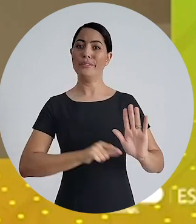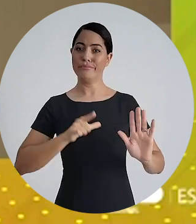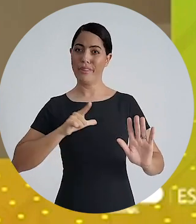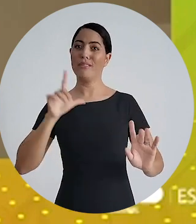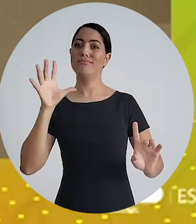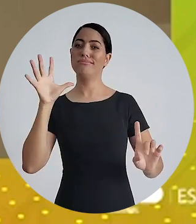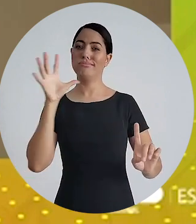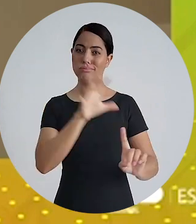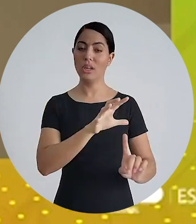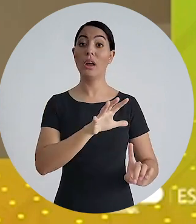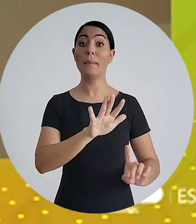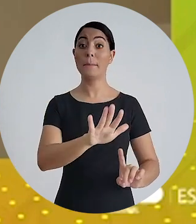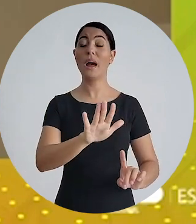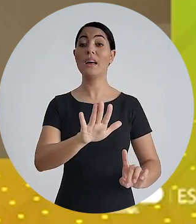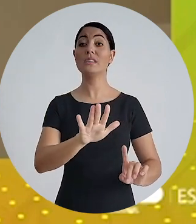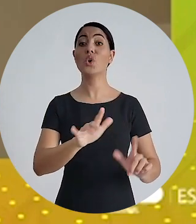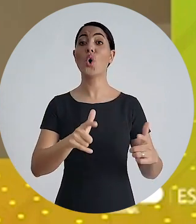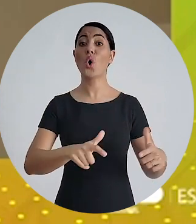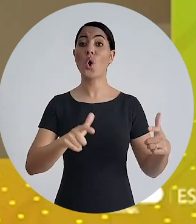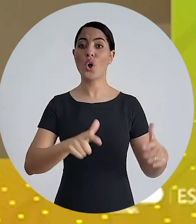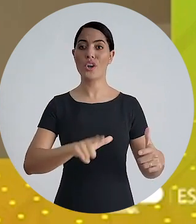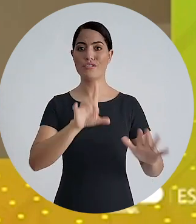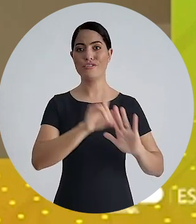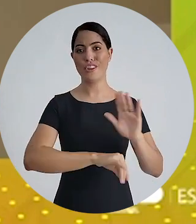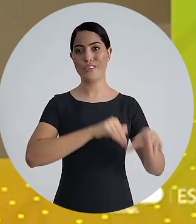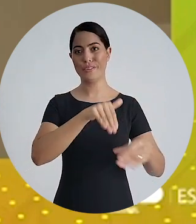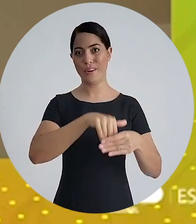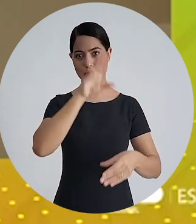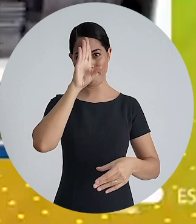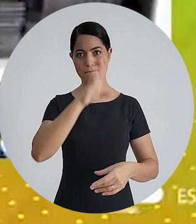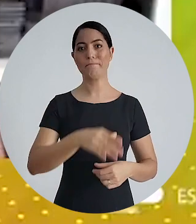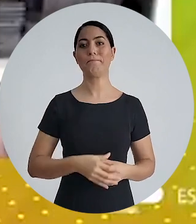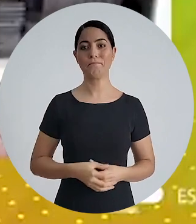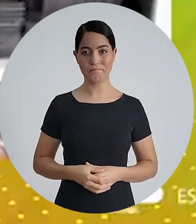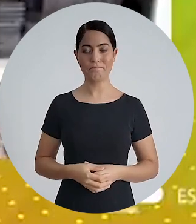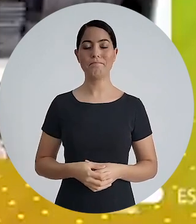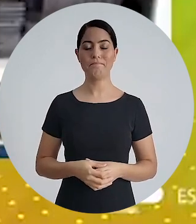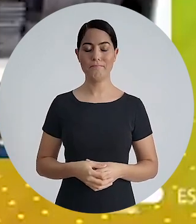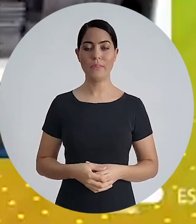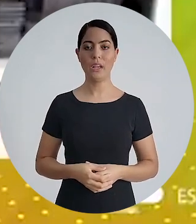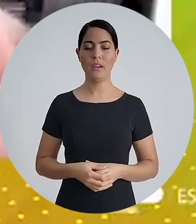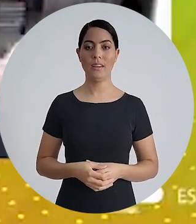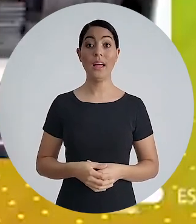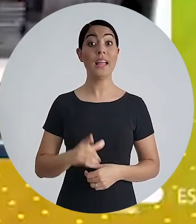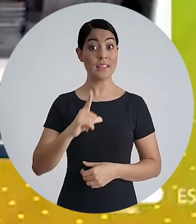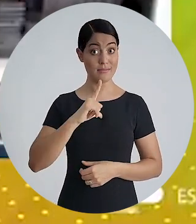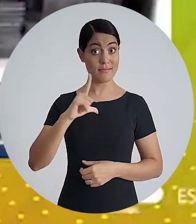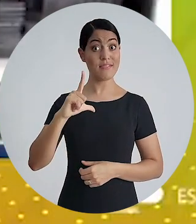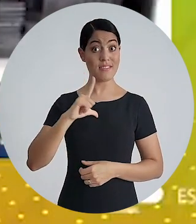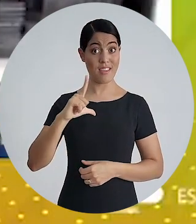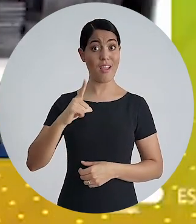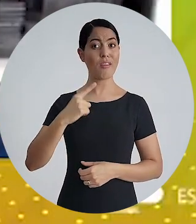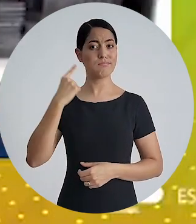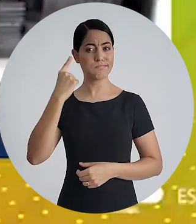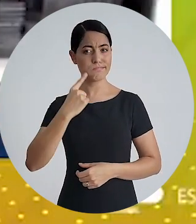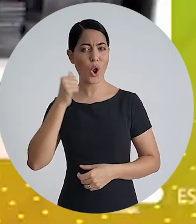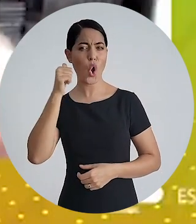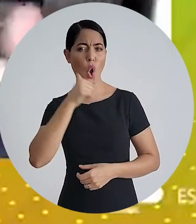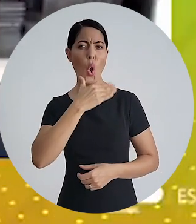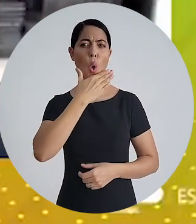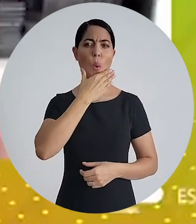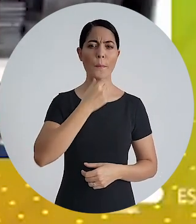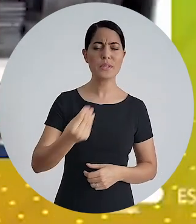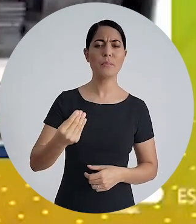direito e, mais especificamente, o direito eleitoral. Eu vou levar para os advogados e advogadas, mais do que